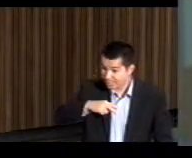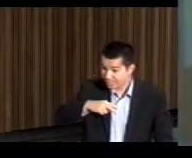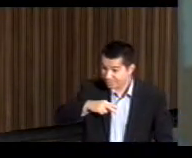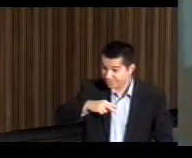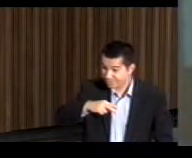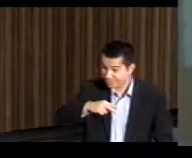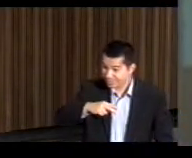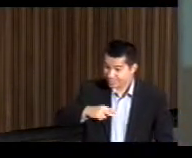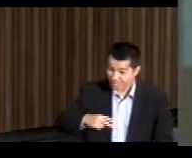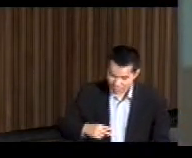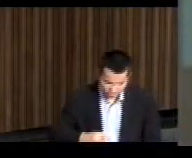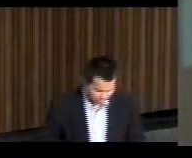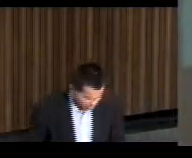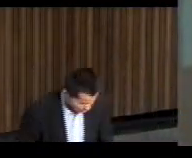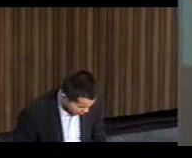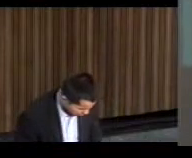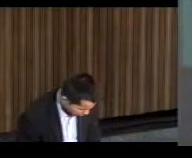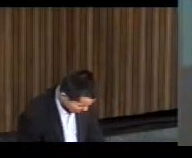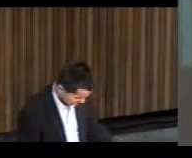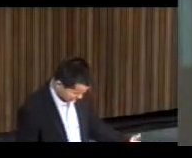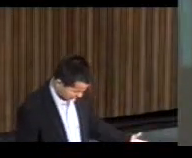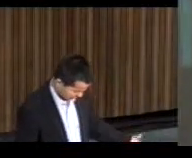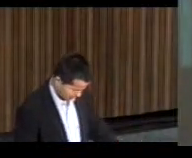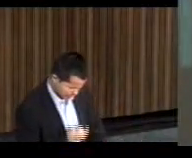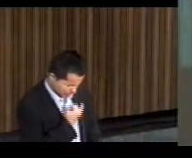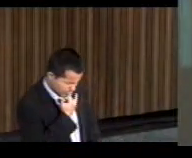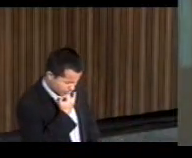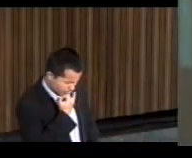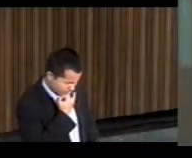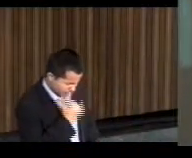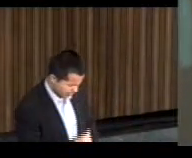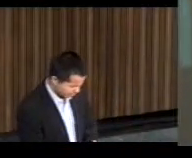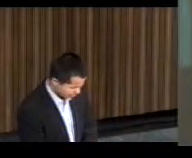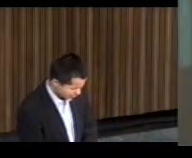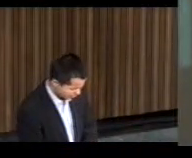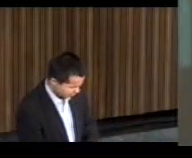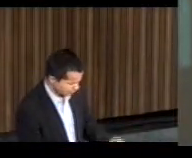nas coisas que pareciam estar calmas.